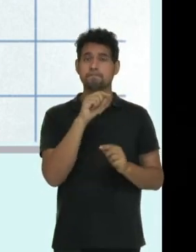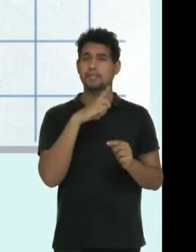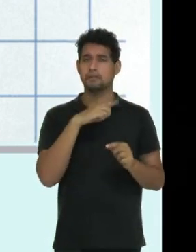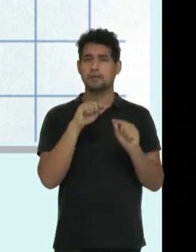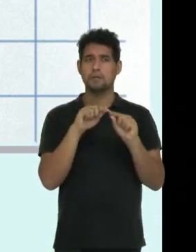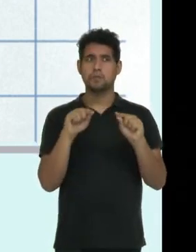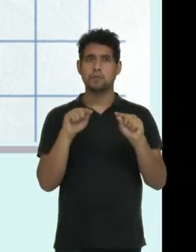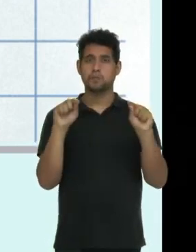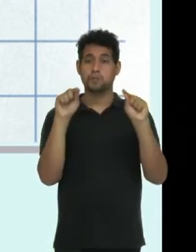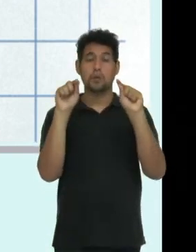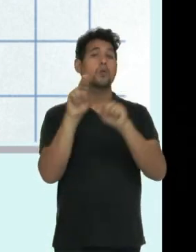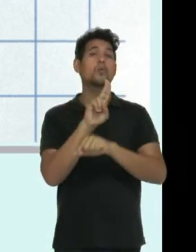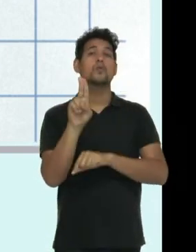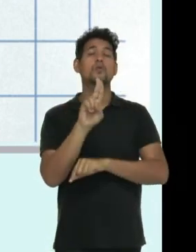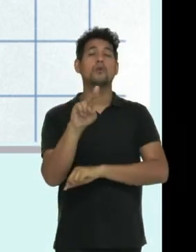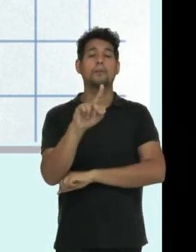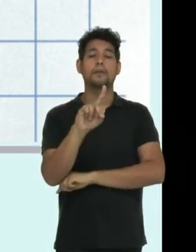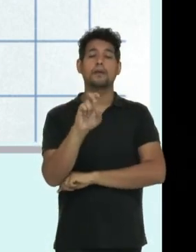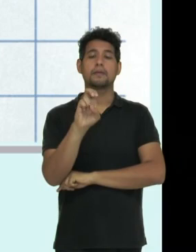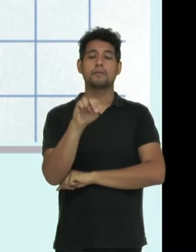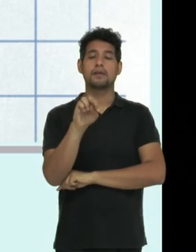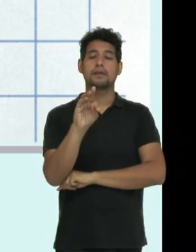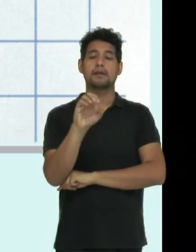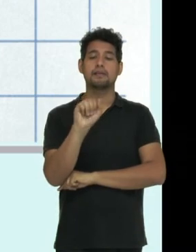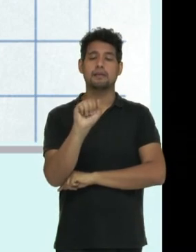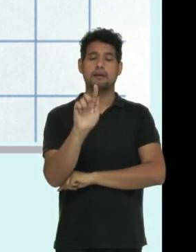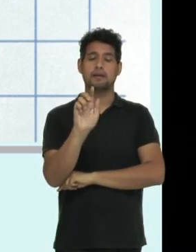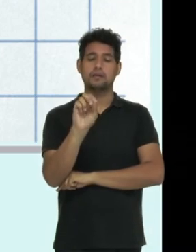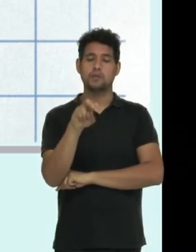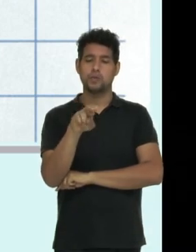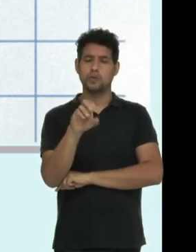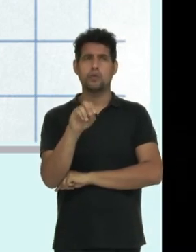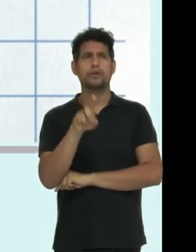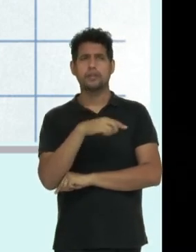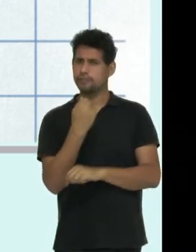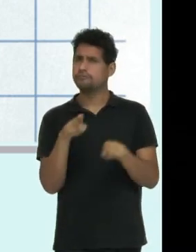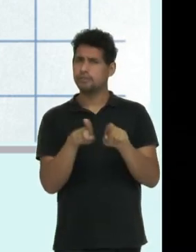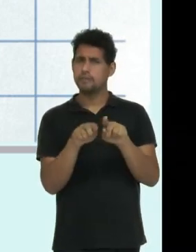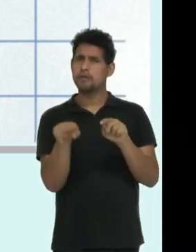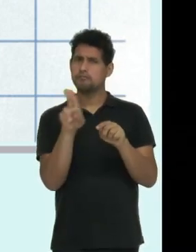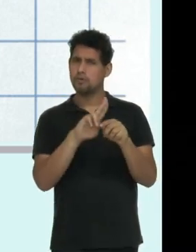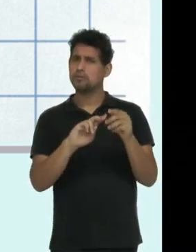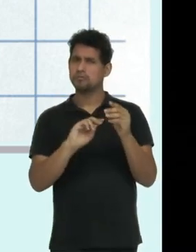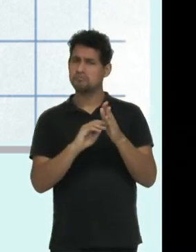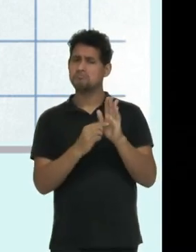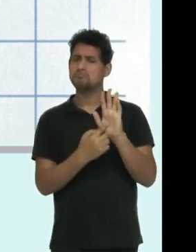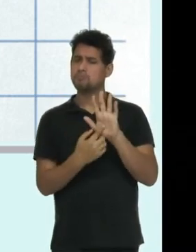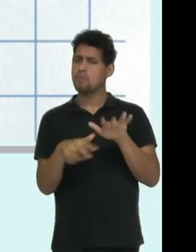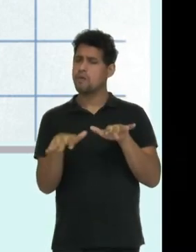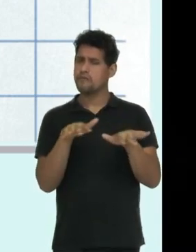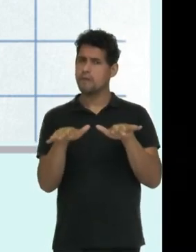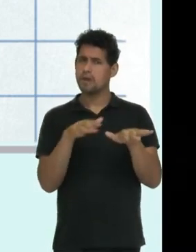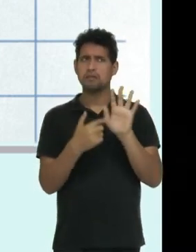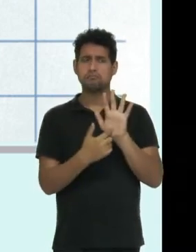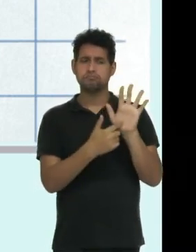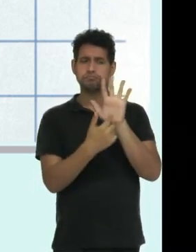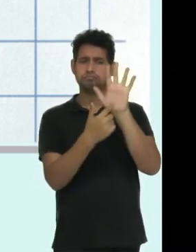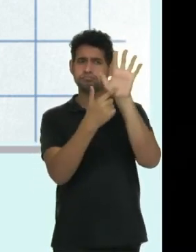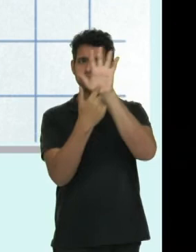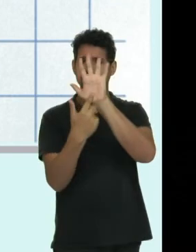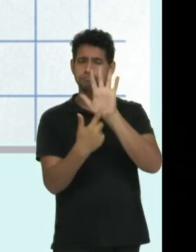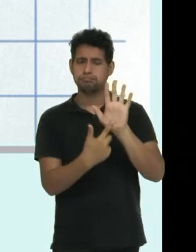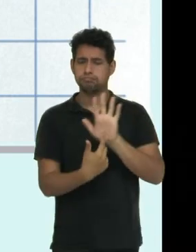um pentágono, né? E nisso a gente também consegue fazer esse movimento, olha só. Então vamos ver quanto que mede o ladinho desse